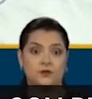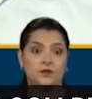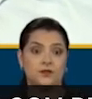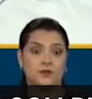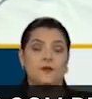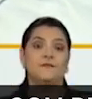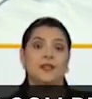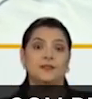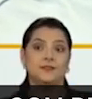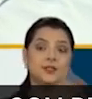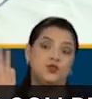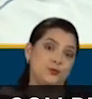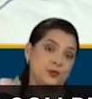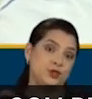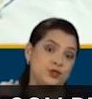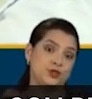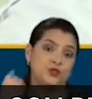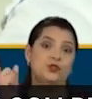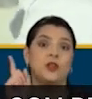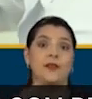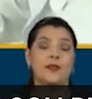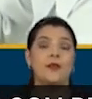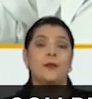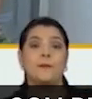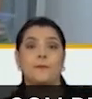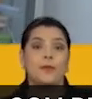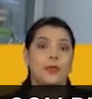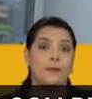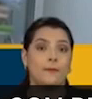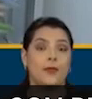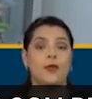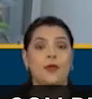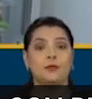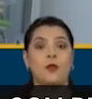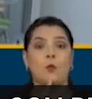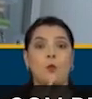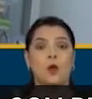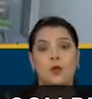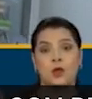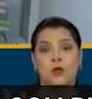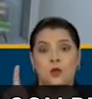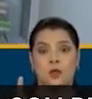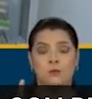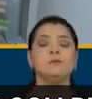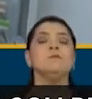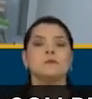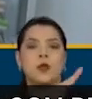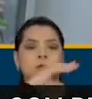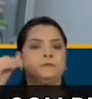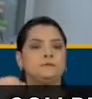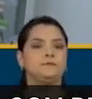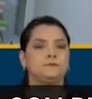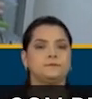as vacinas contra meningite são aplicadas em bebês de até 12 meses e também em adolescentes de 11